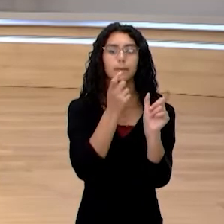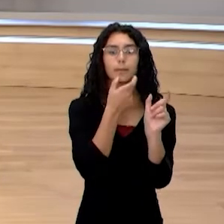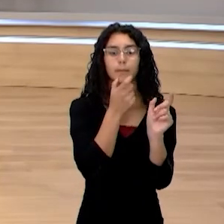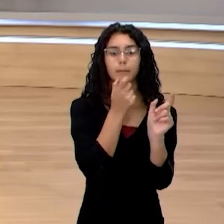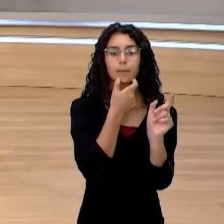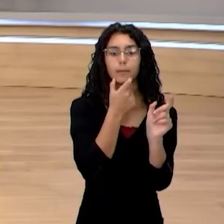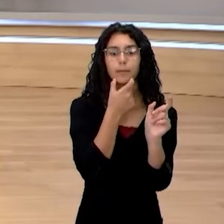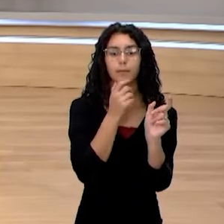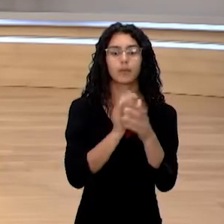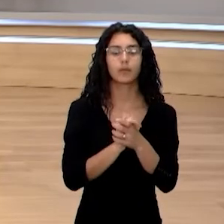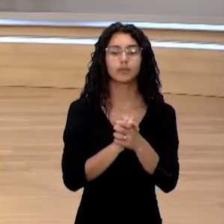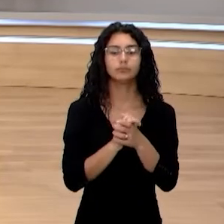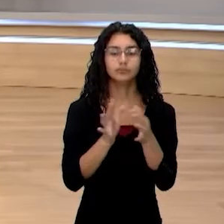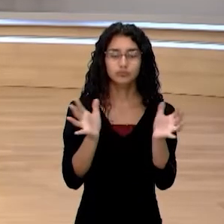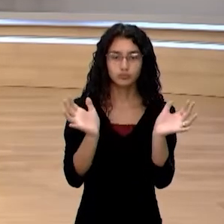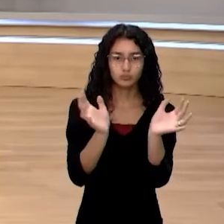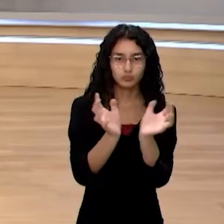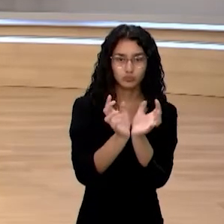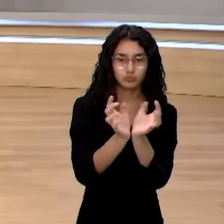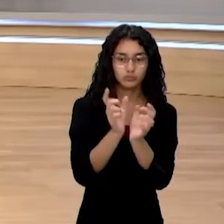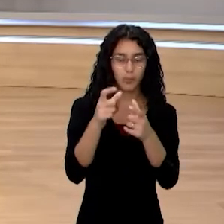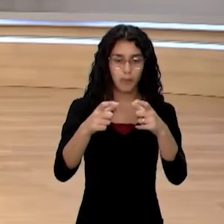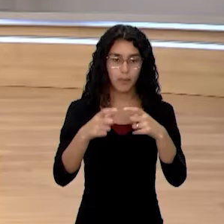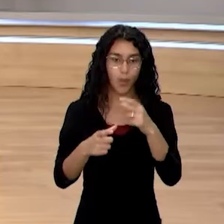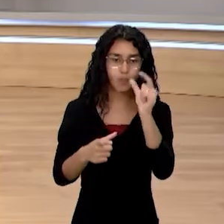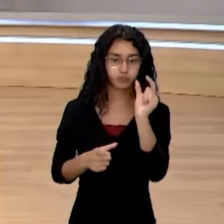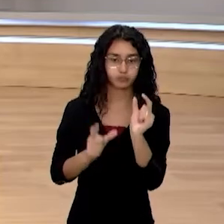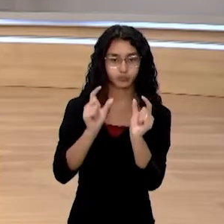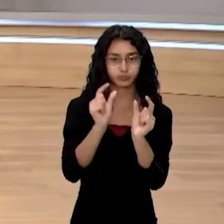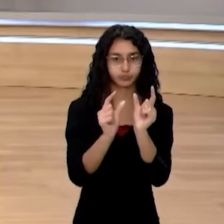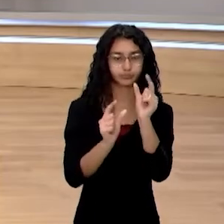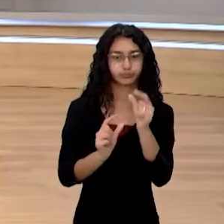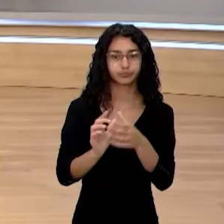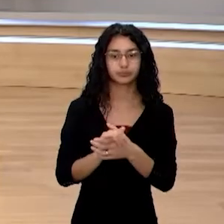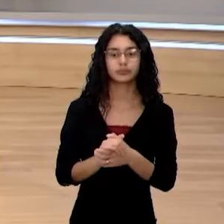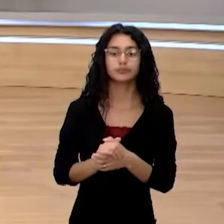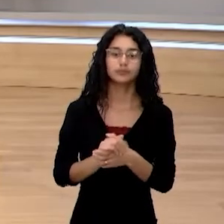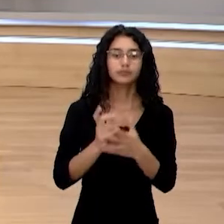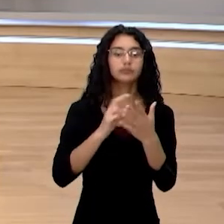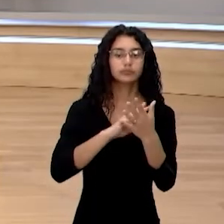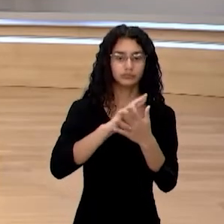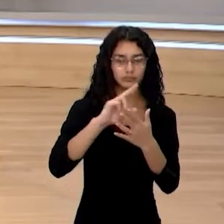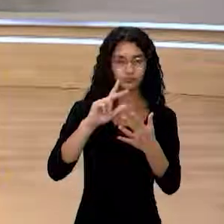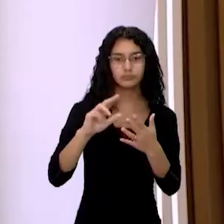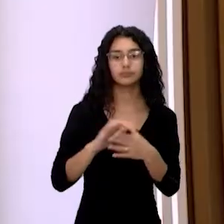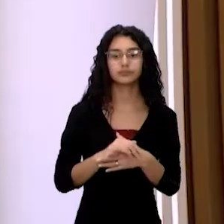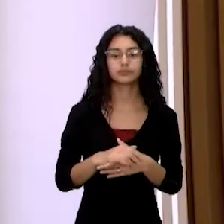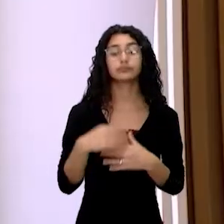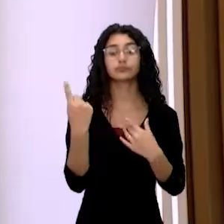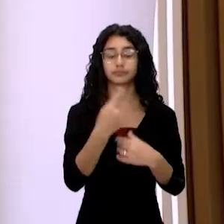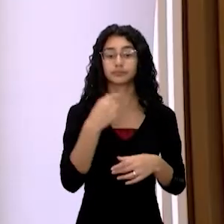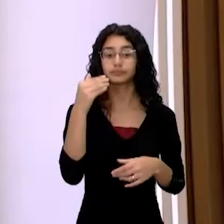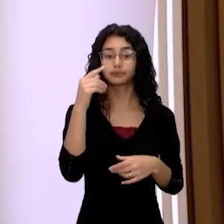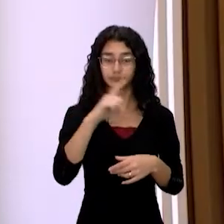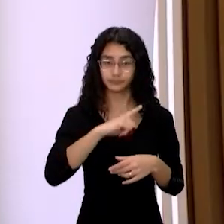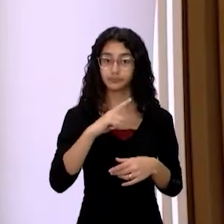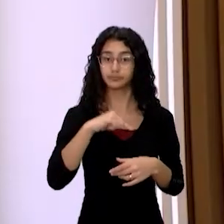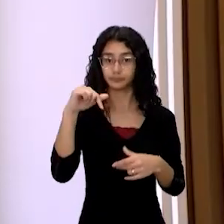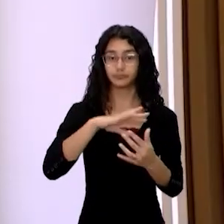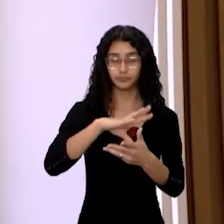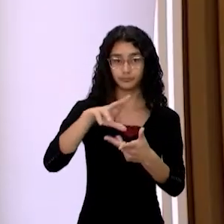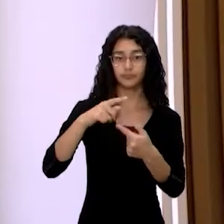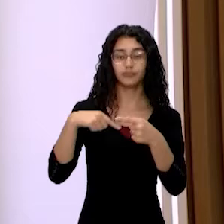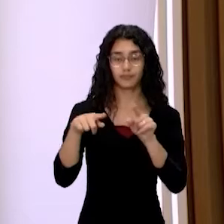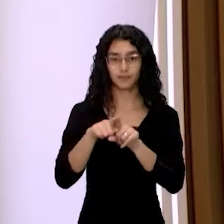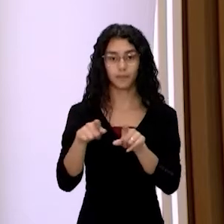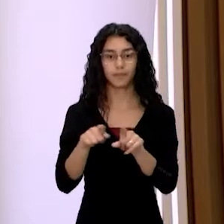em lugares extremos, né? Isso mesmo. Em alta temperatura, pressão. Sim, salinidade. Salinidade. Né? Então, a gente tem aqui mesmo na Terra, a gente tem, né? Como